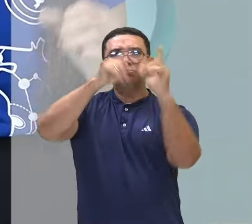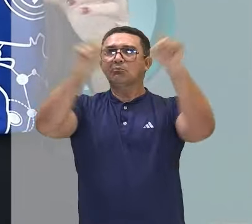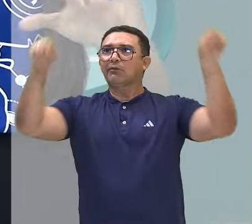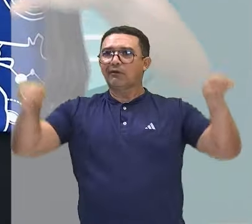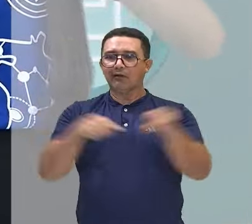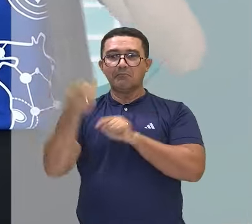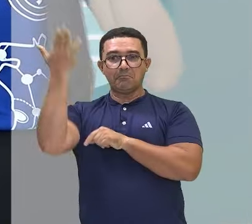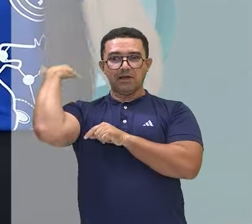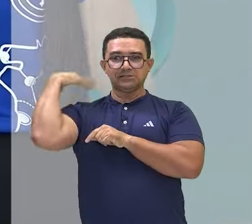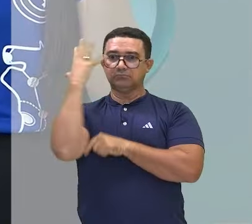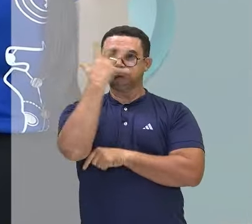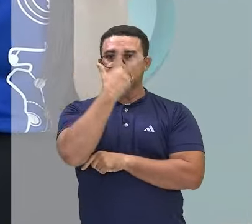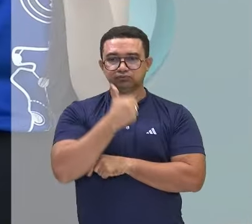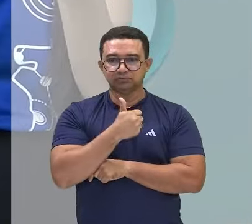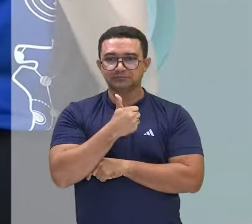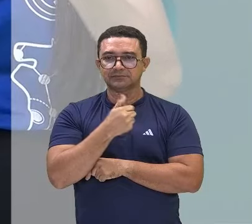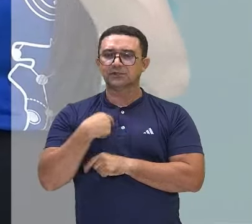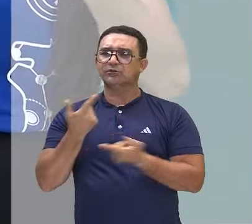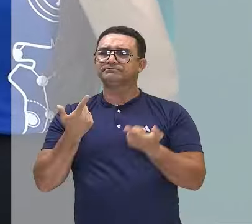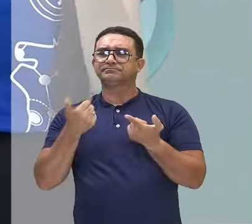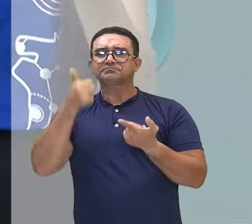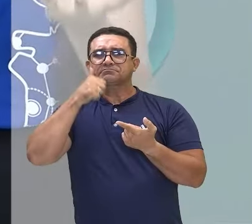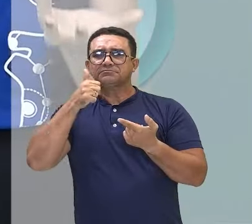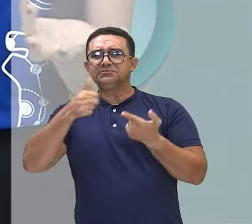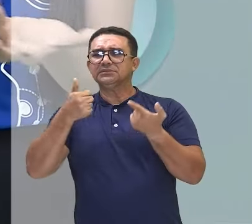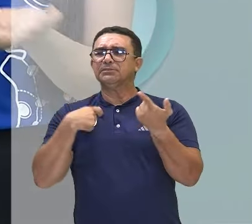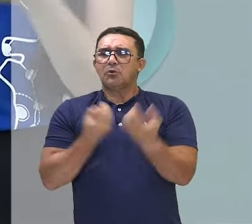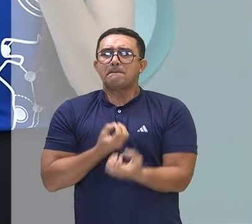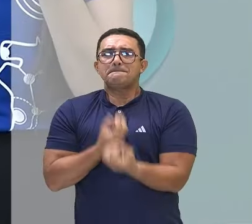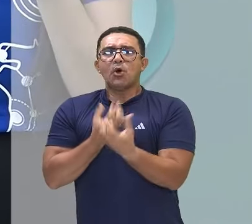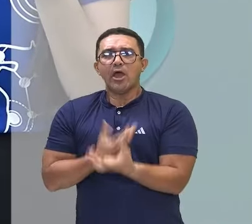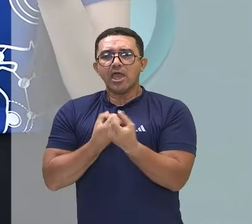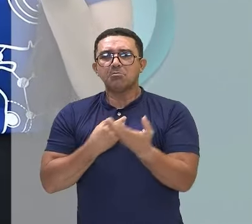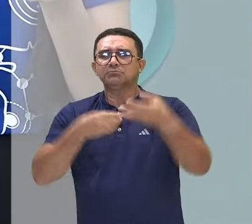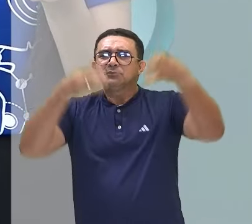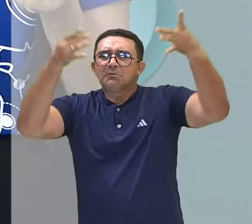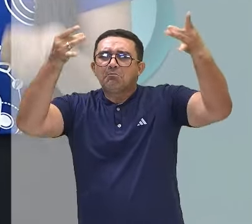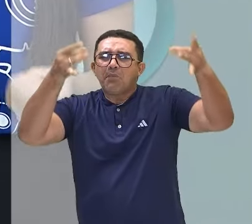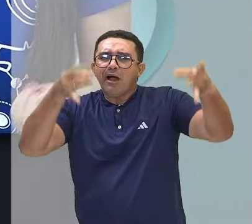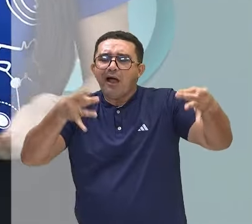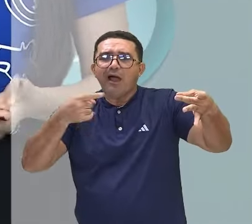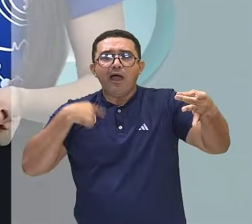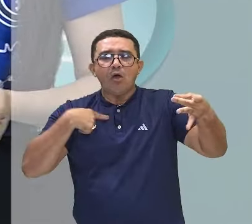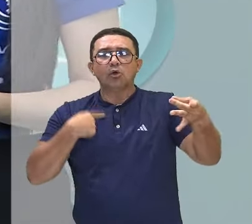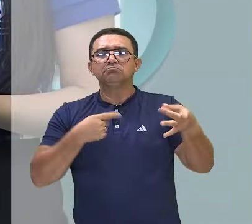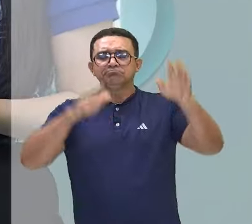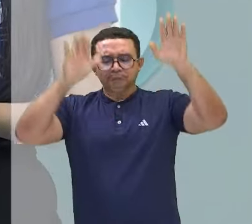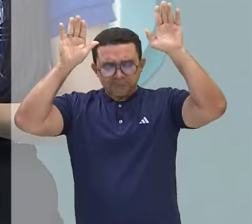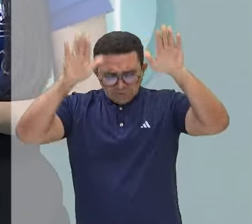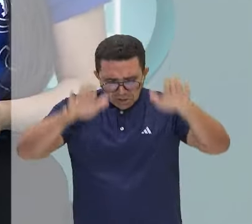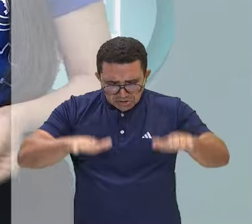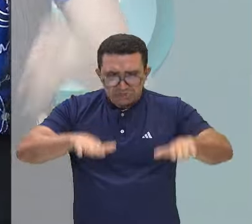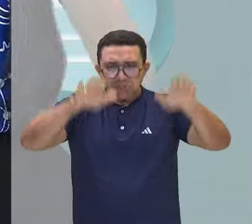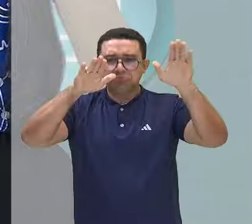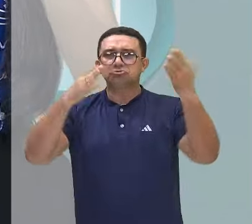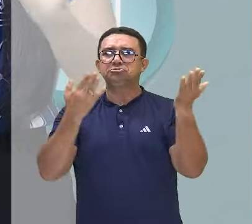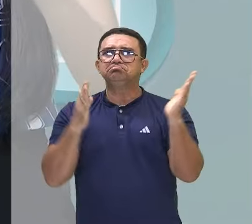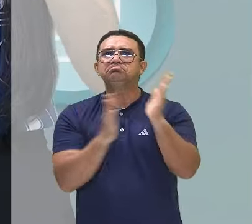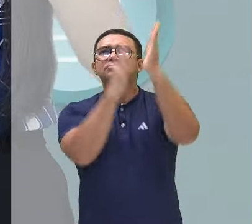antiga. Então, quando ela faz essa descrição no poema, de fato, eu estou exaltando o belo. Então, só pode ser realmente um